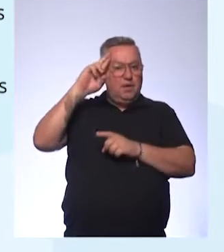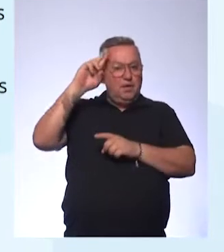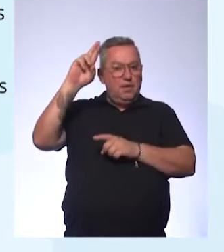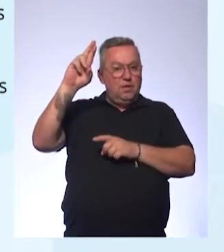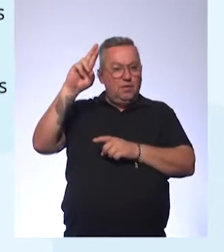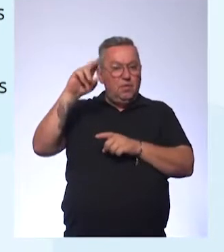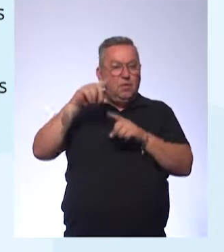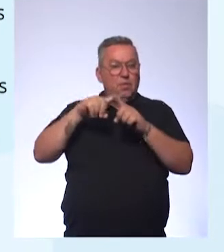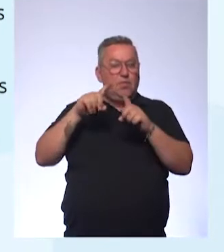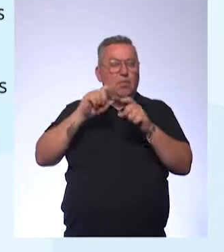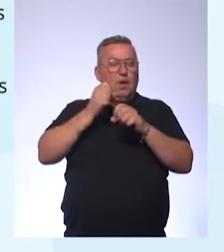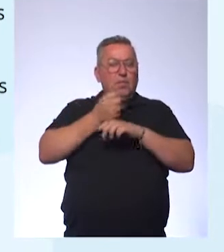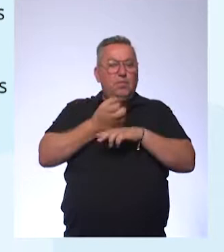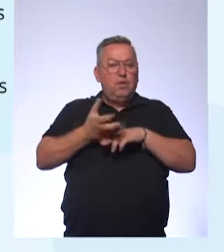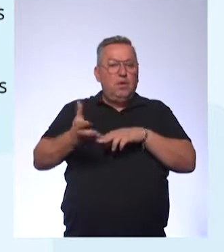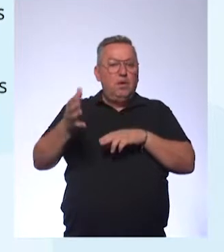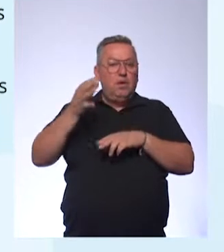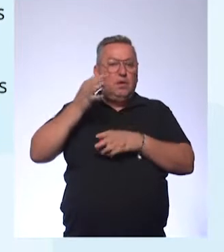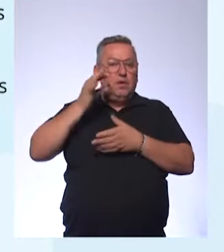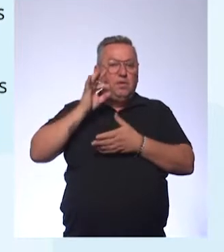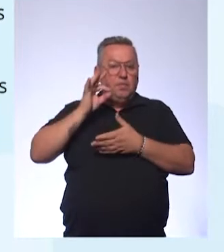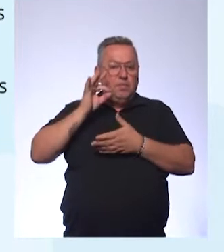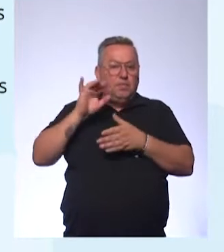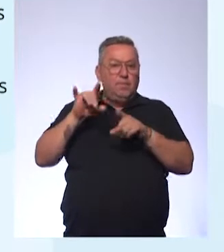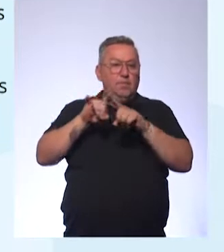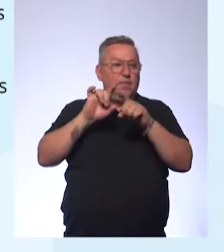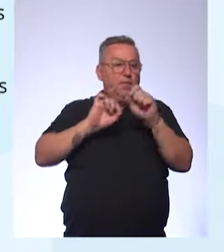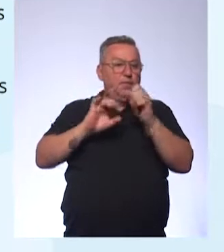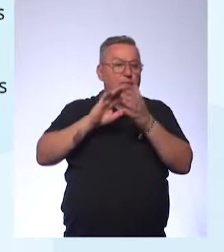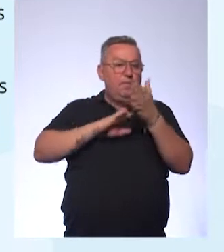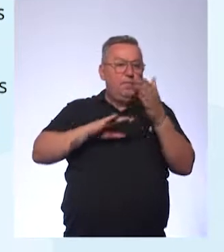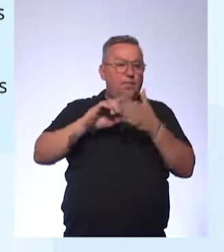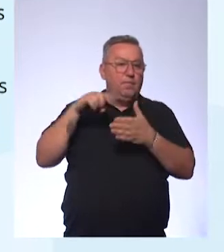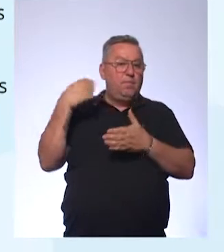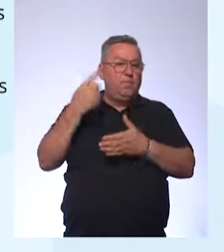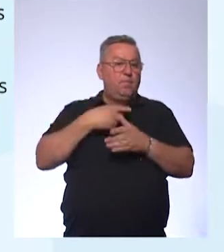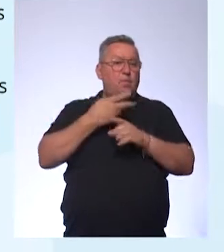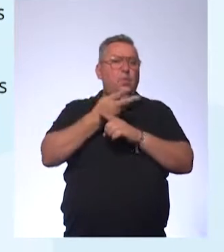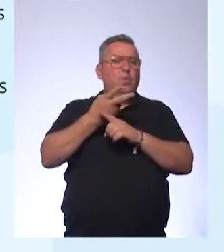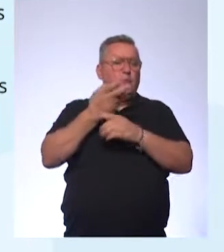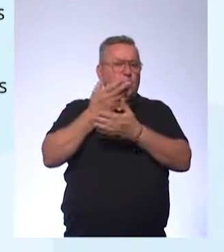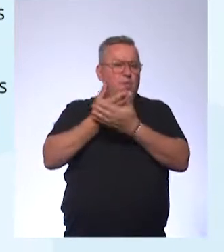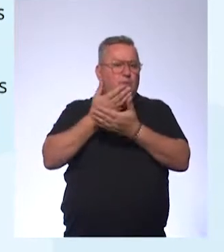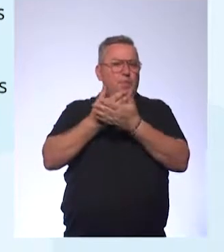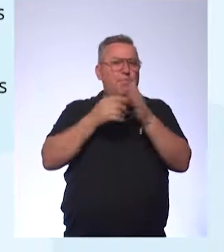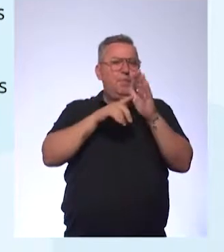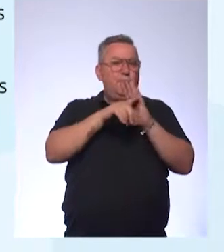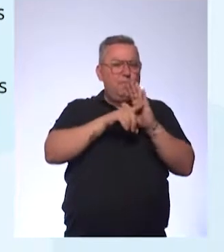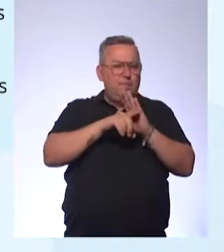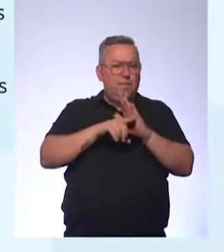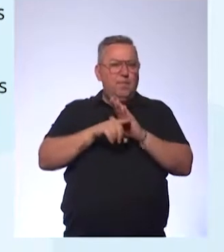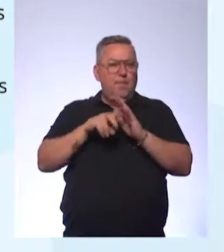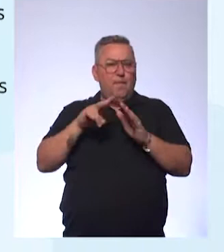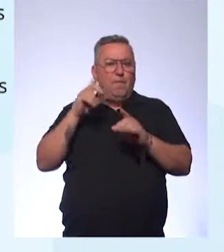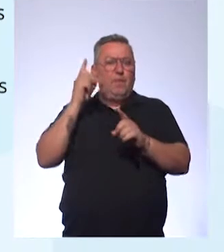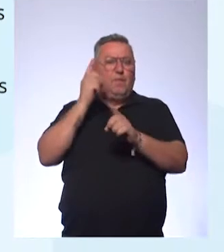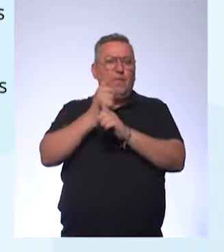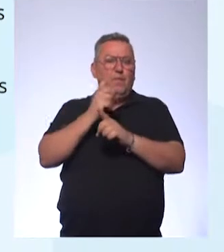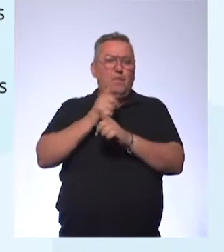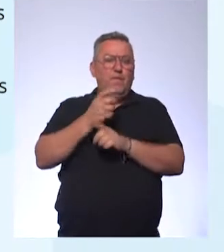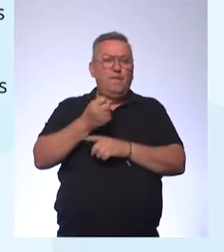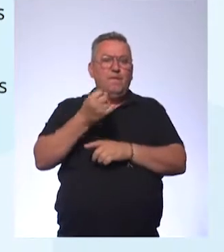os cafeicultores, para os mineradores. Se nós buscarmos aí na rede, o estudante buscar na rede, você vai encontrar